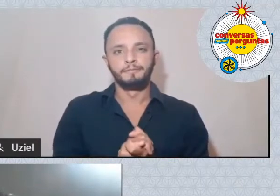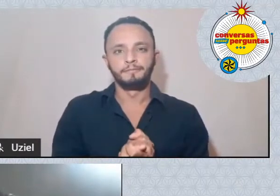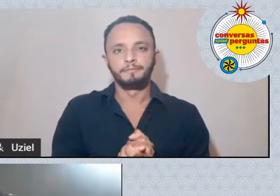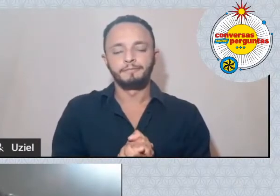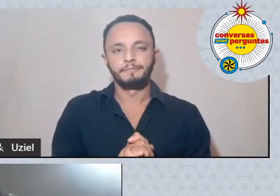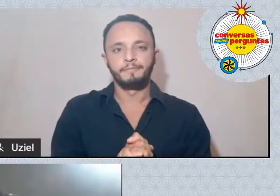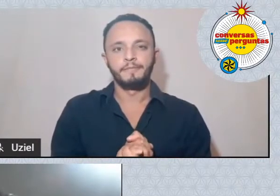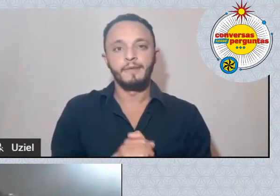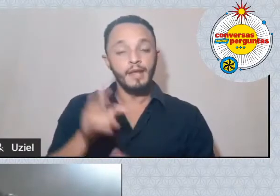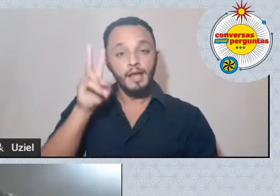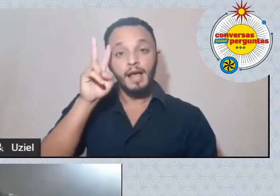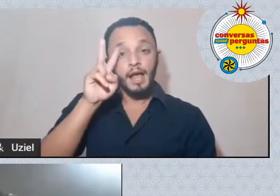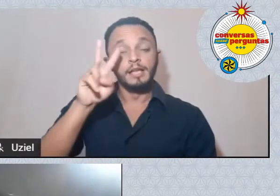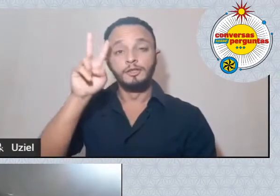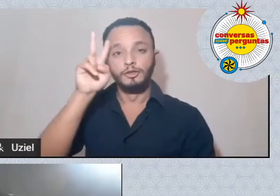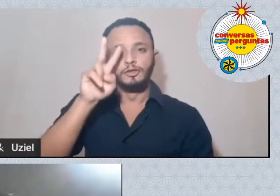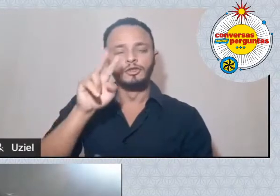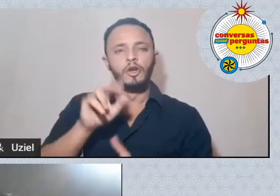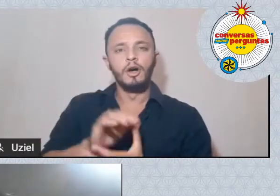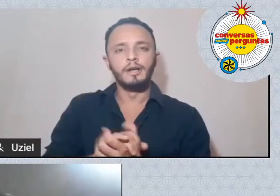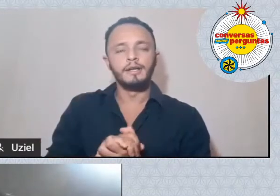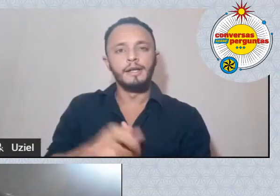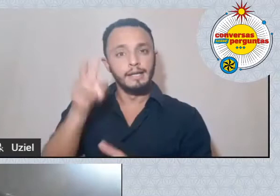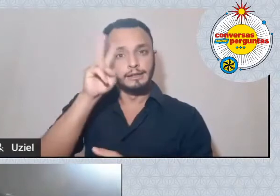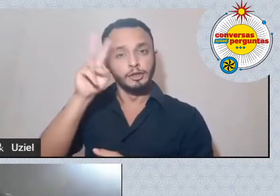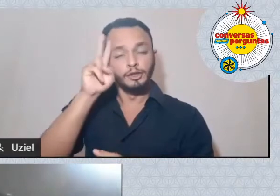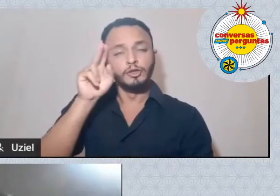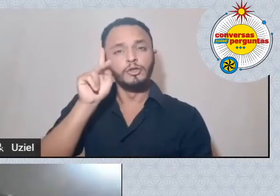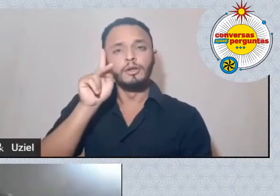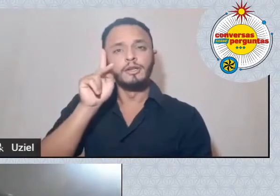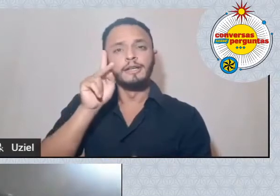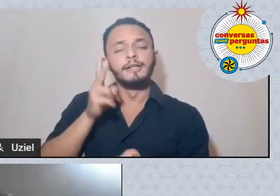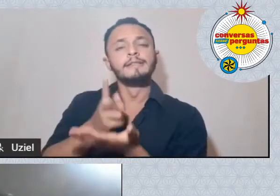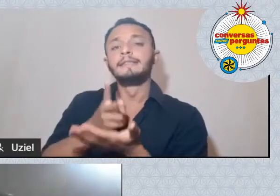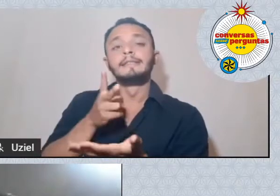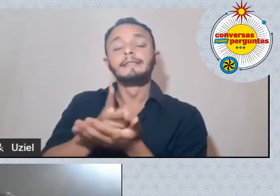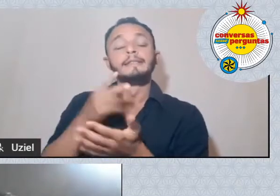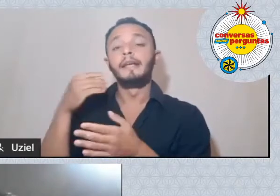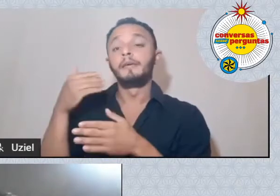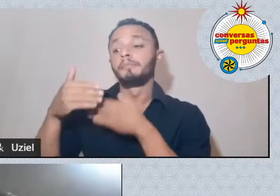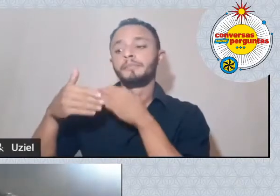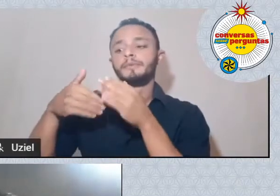a história ela é sempre feita de um